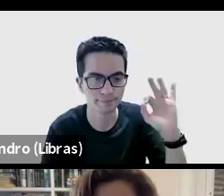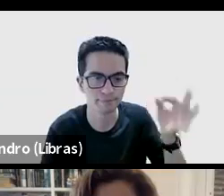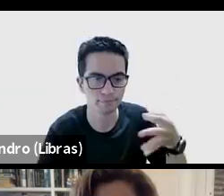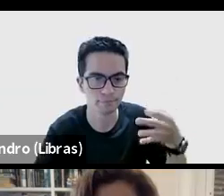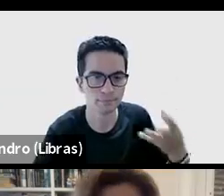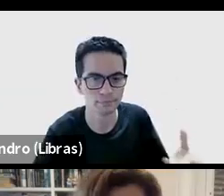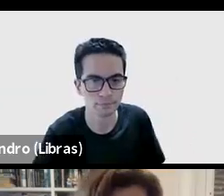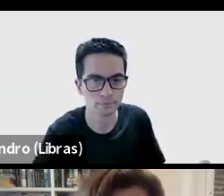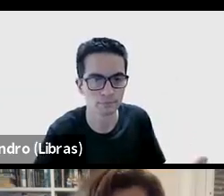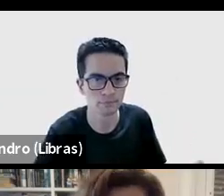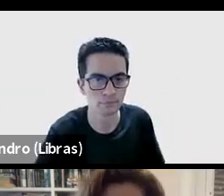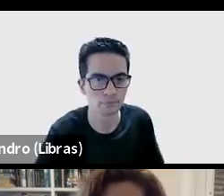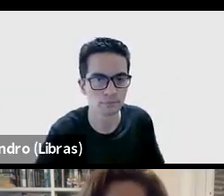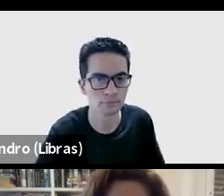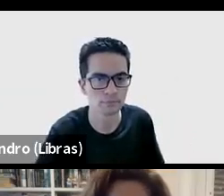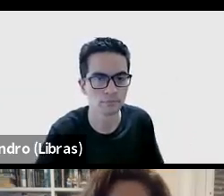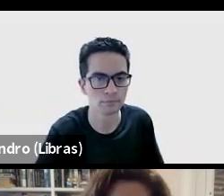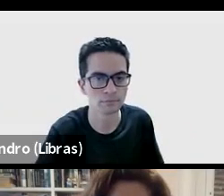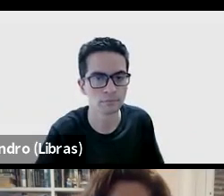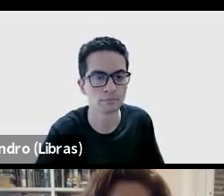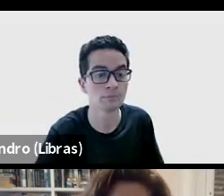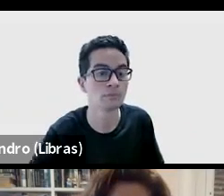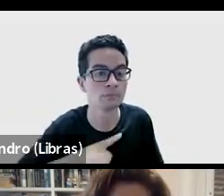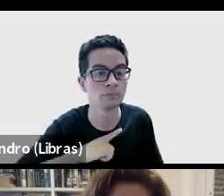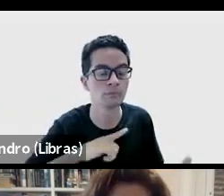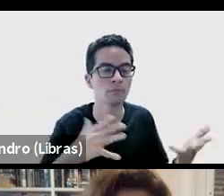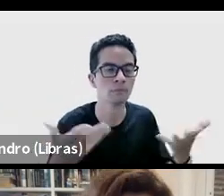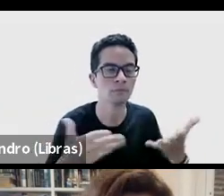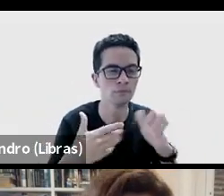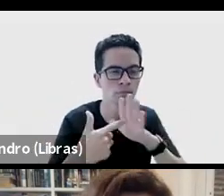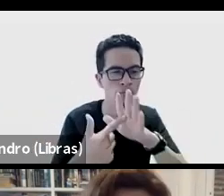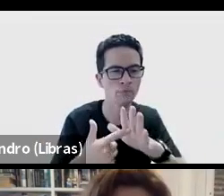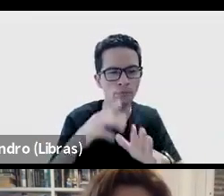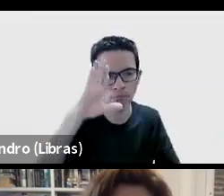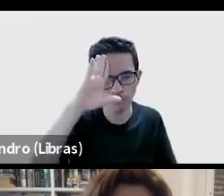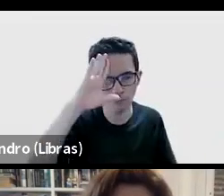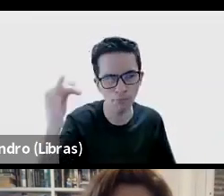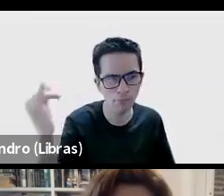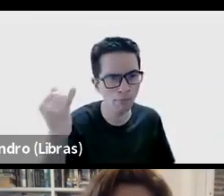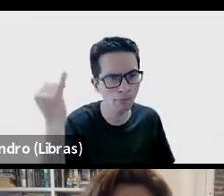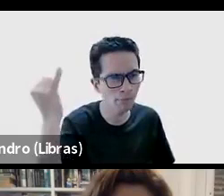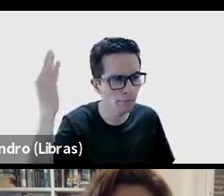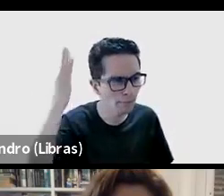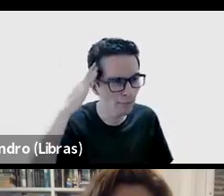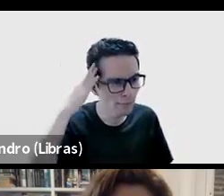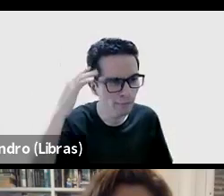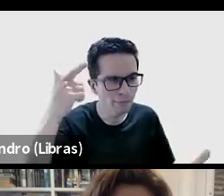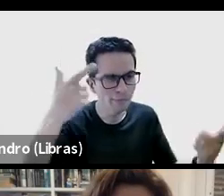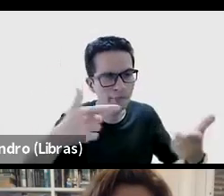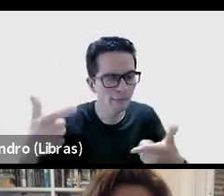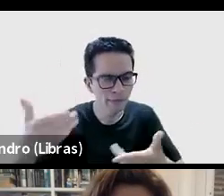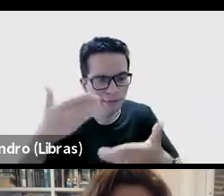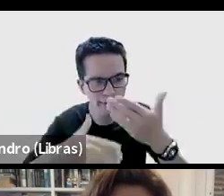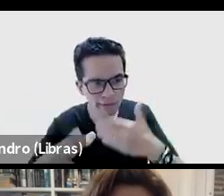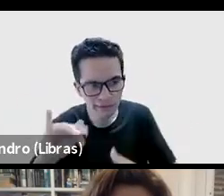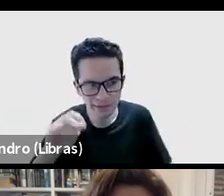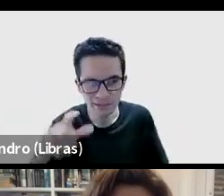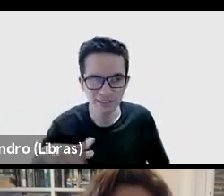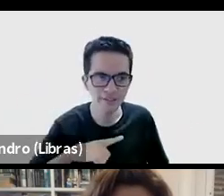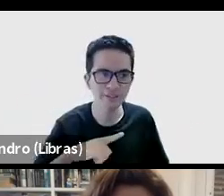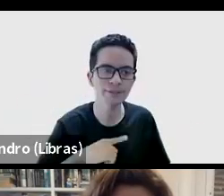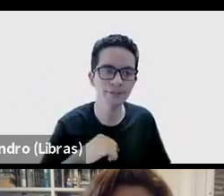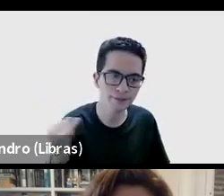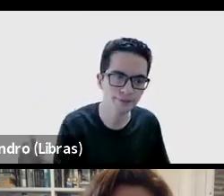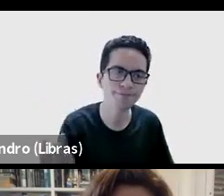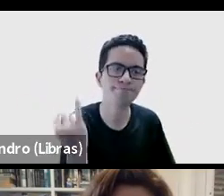esse momento que eles ganham agora uma visibilidade, uma projeção muito grande, tem um espaço temporal aí significativo, né?